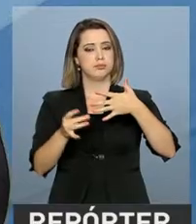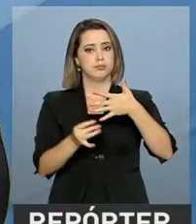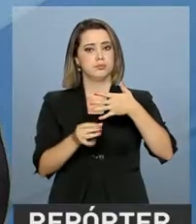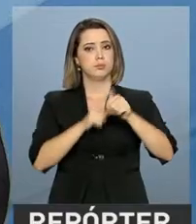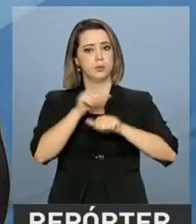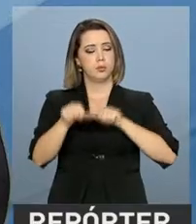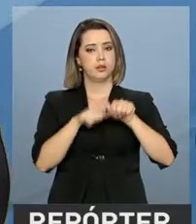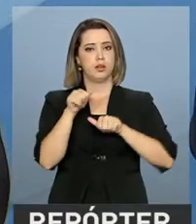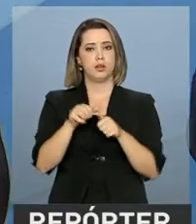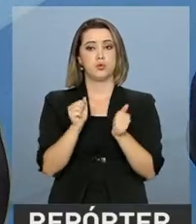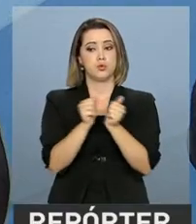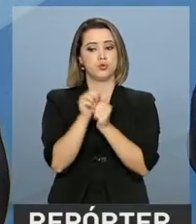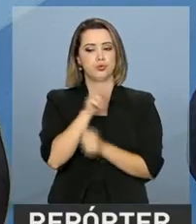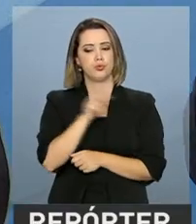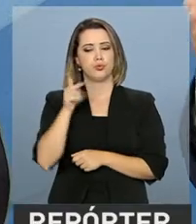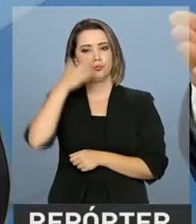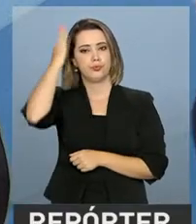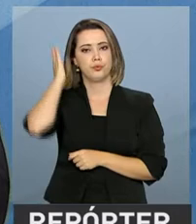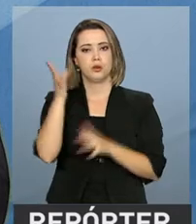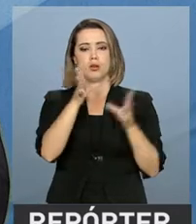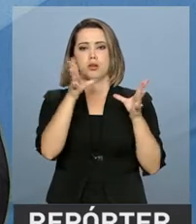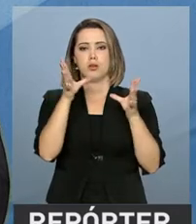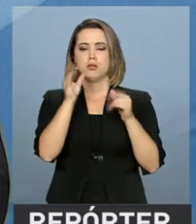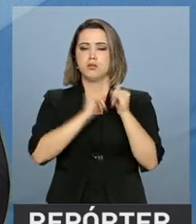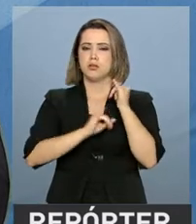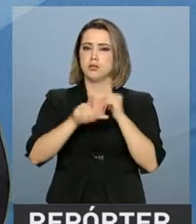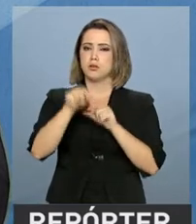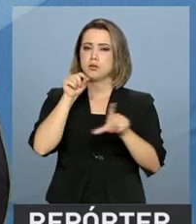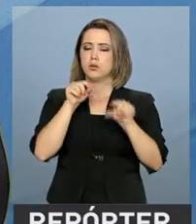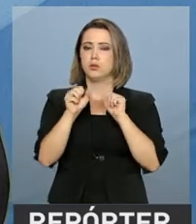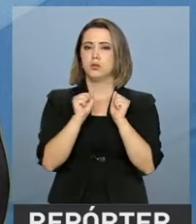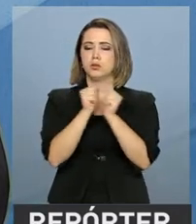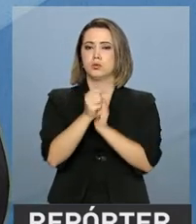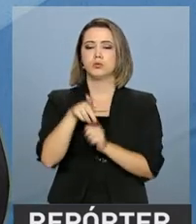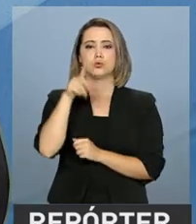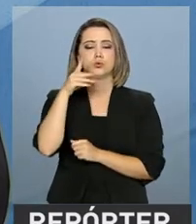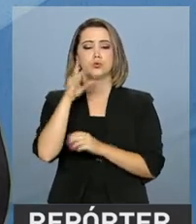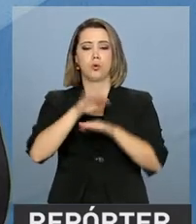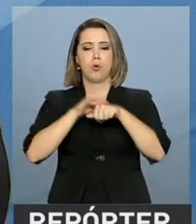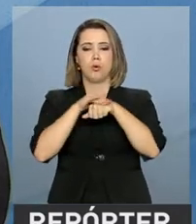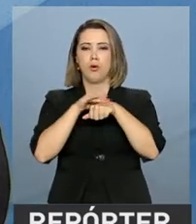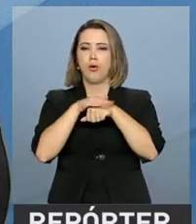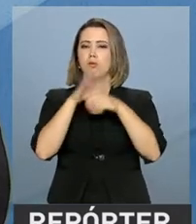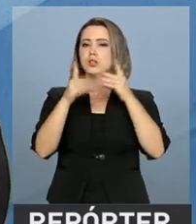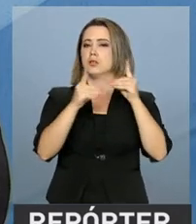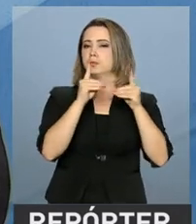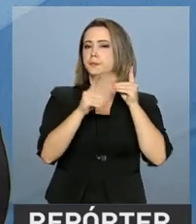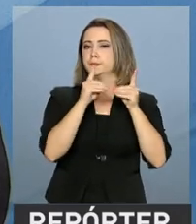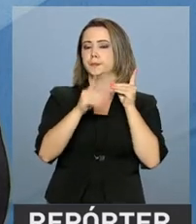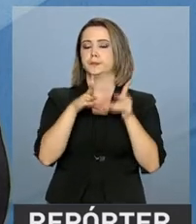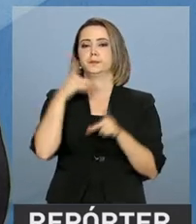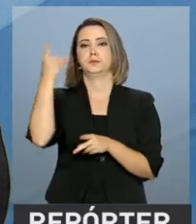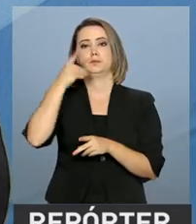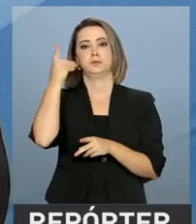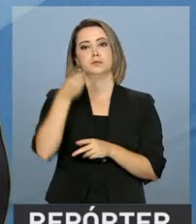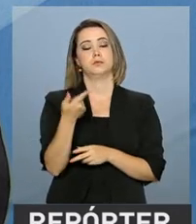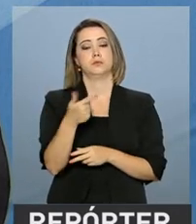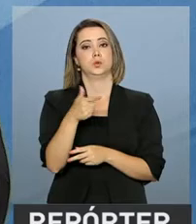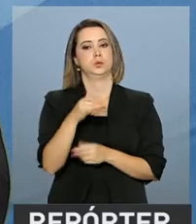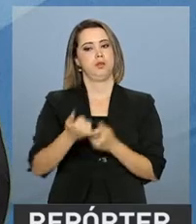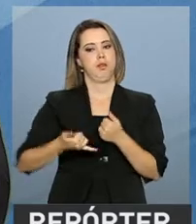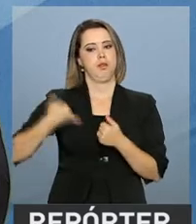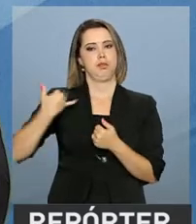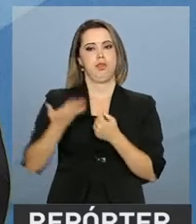michel temer foram definidas a partir das conversas com deputados os ajustes não incluem a proposta de idade mínima